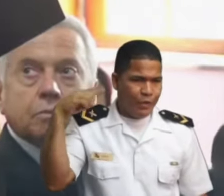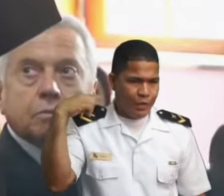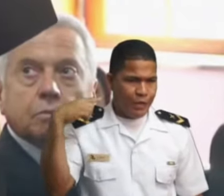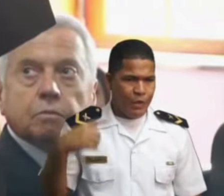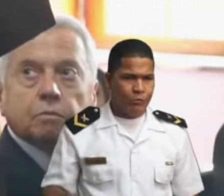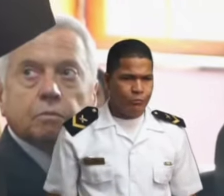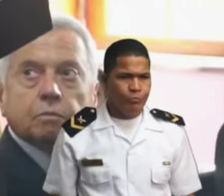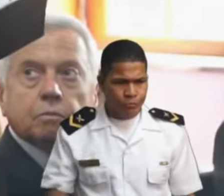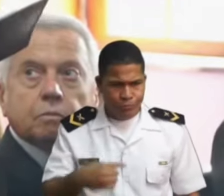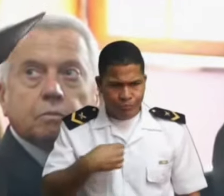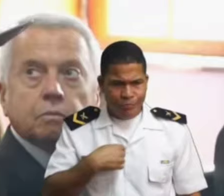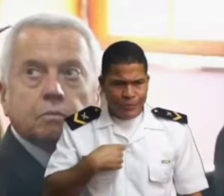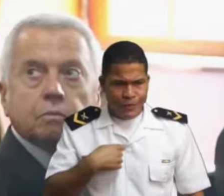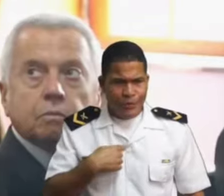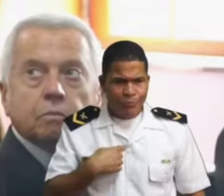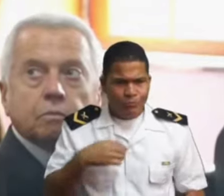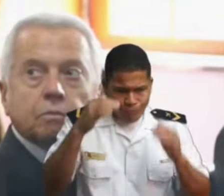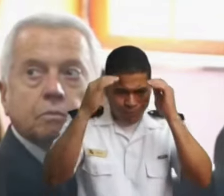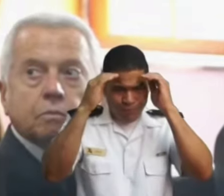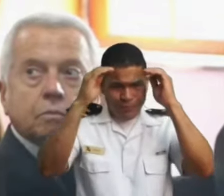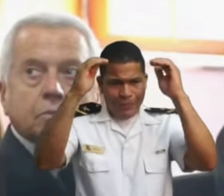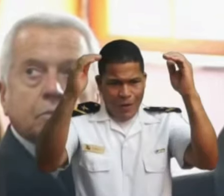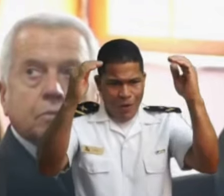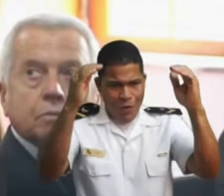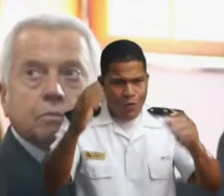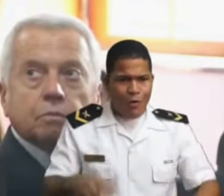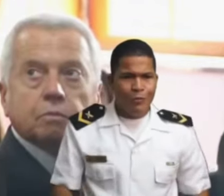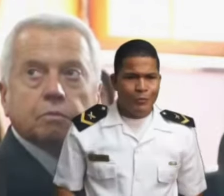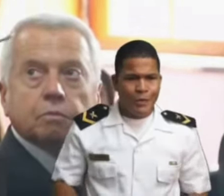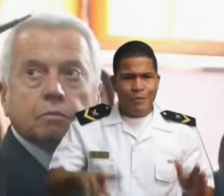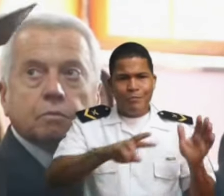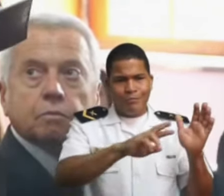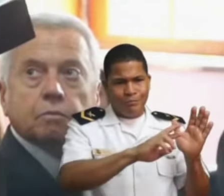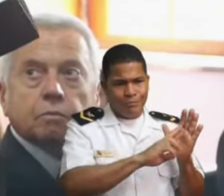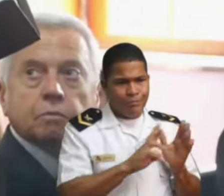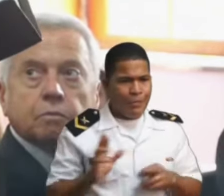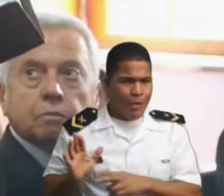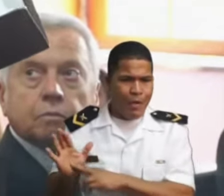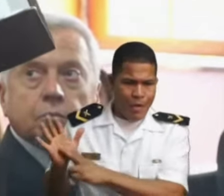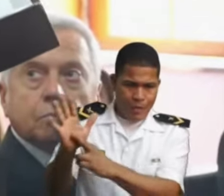aos quais eu tenho a grande honra de representar neste momento.